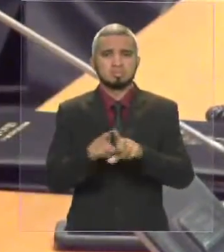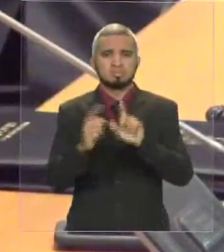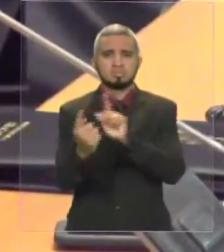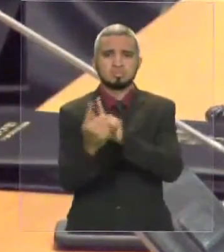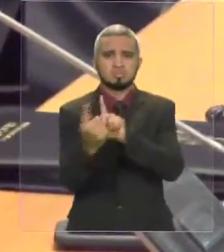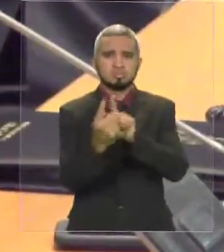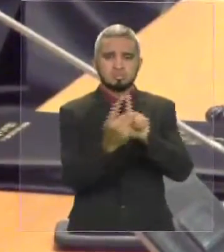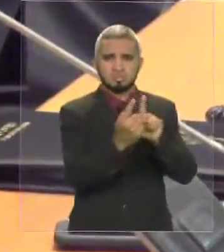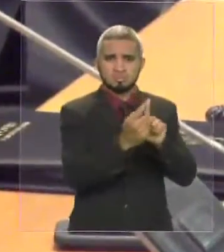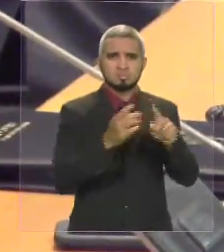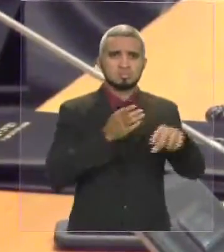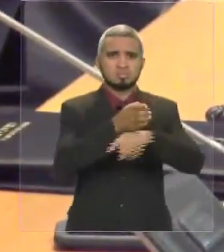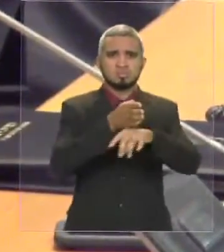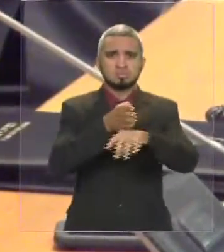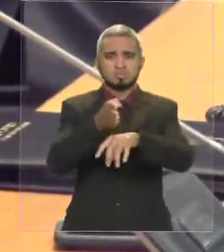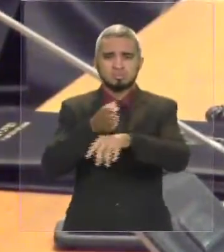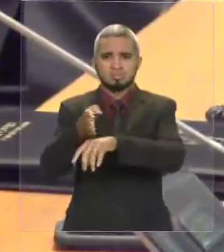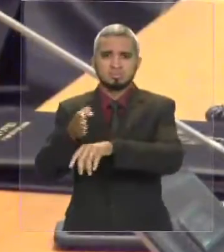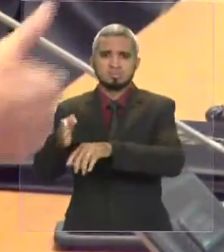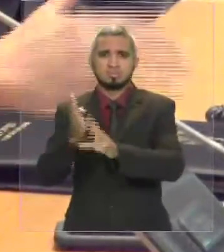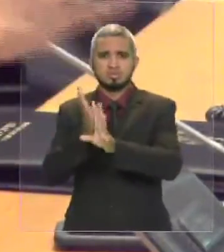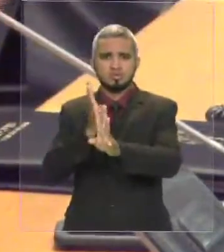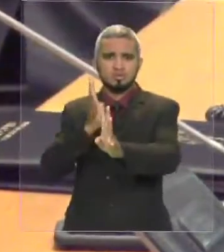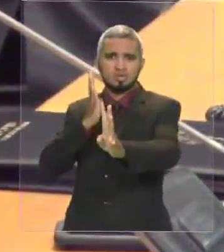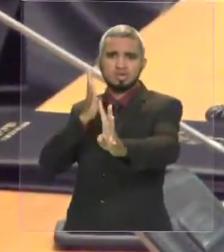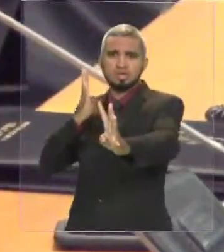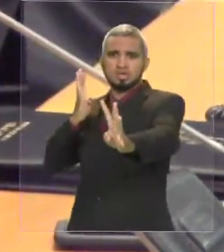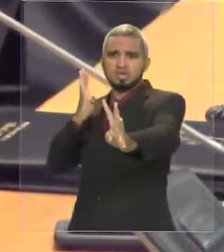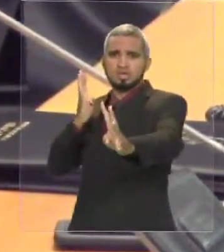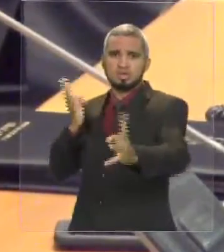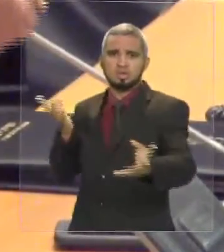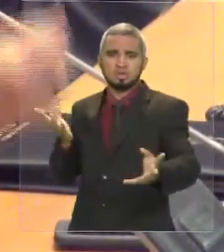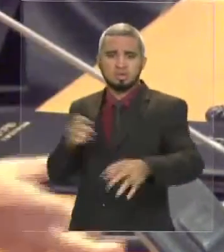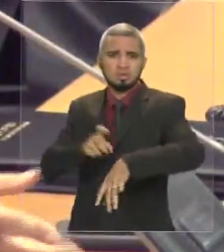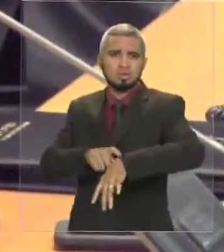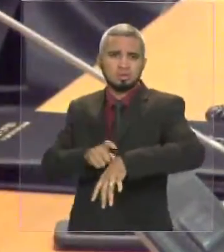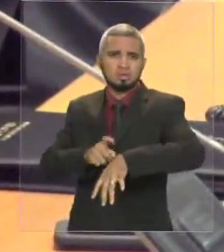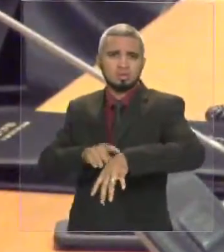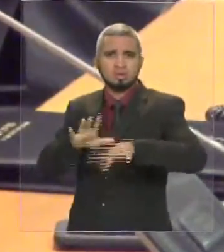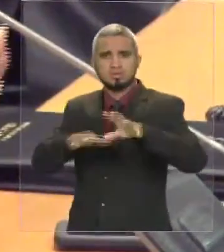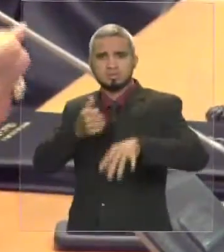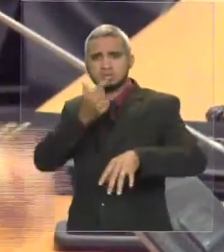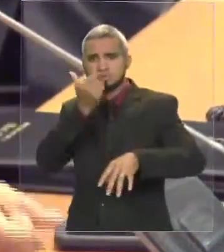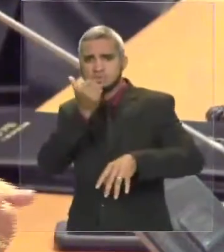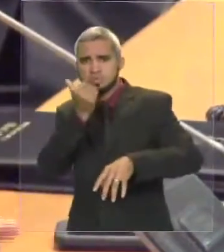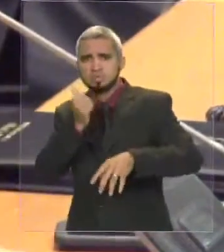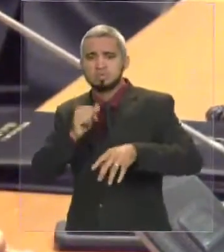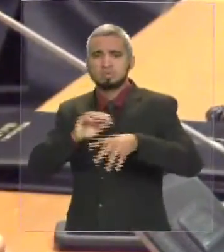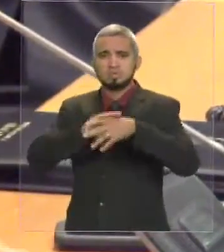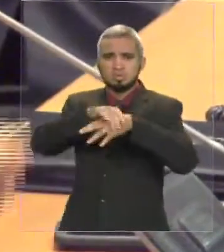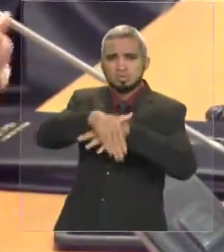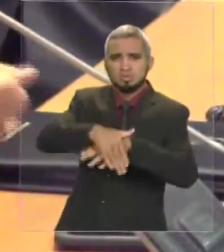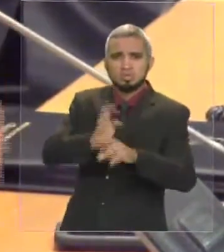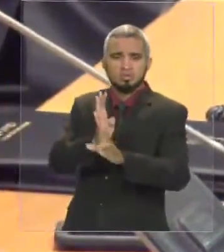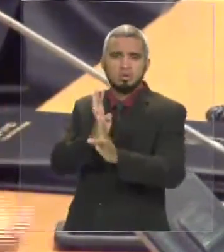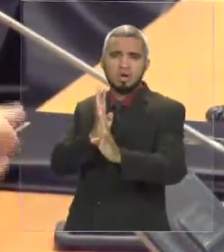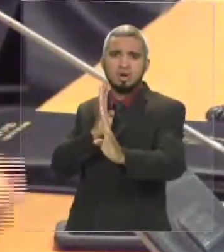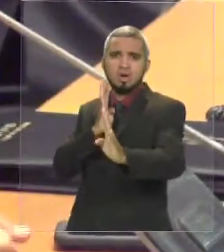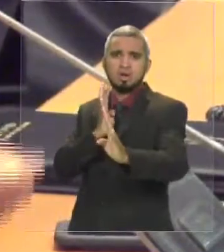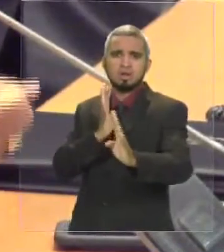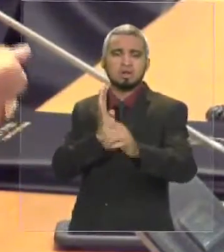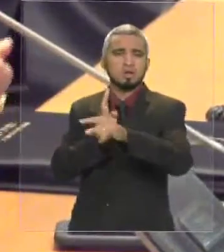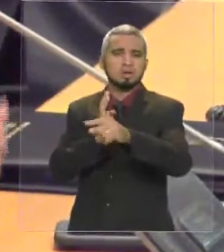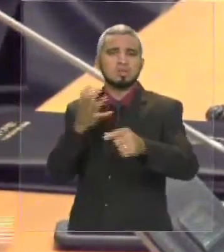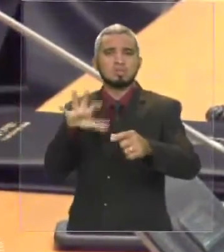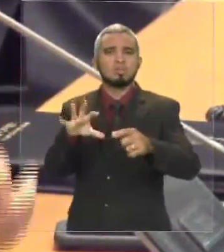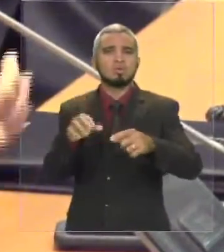estão ali enfrentando filas homéricas em horário de almoço, em horário de jantar, e eles não querem